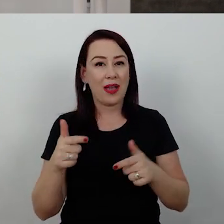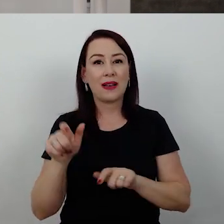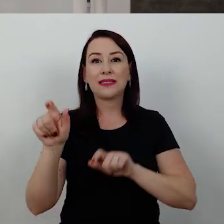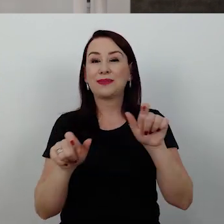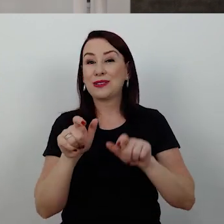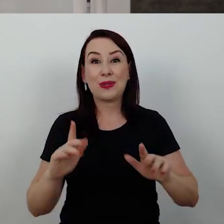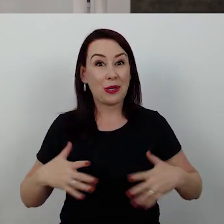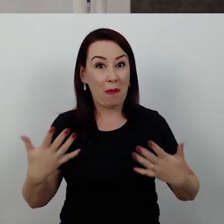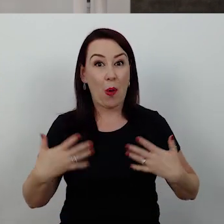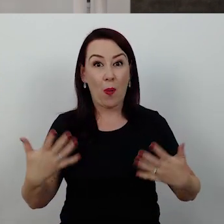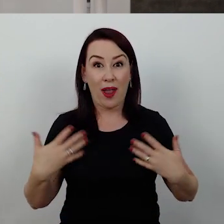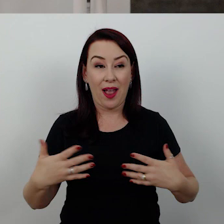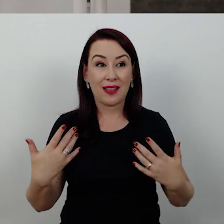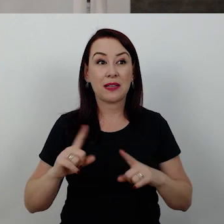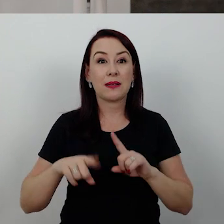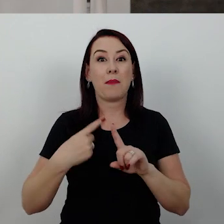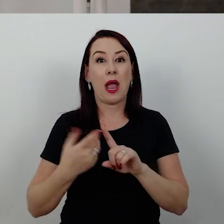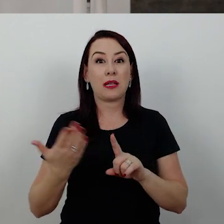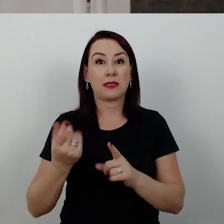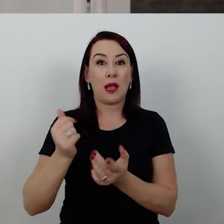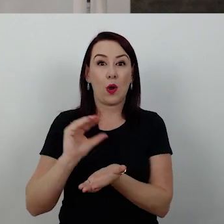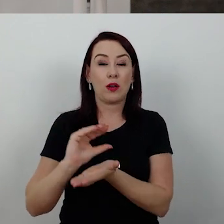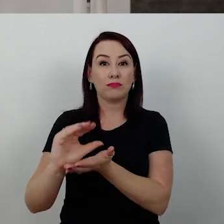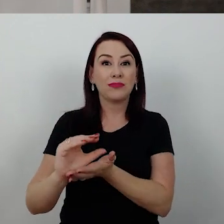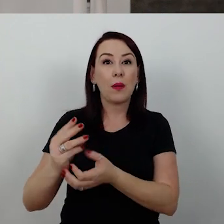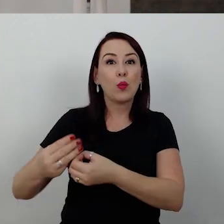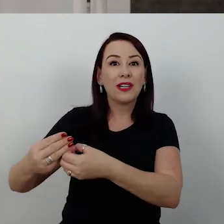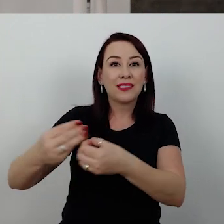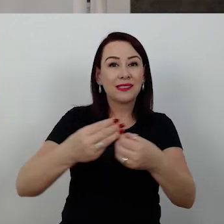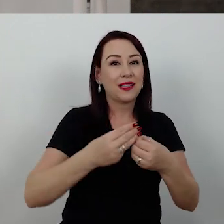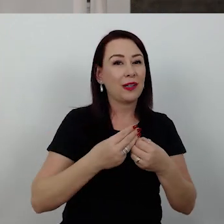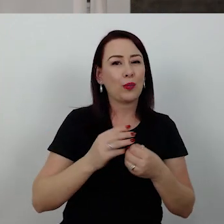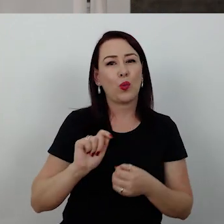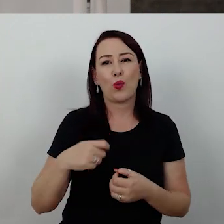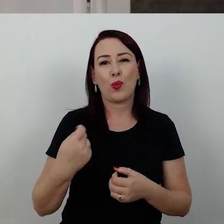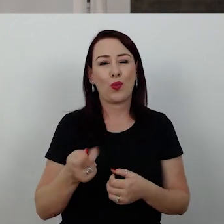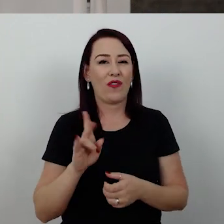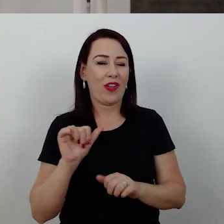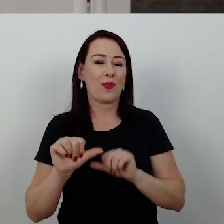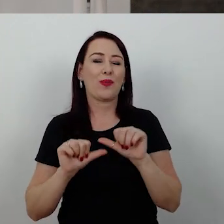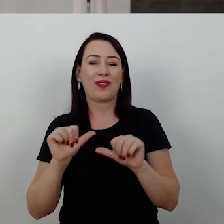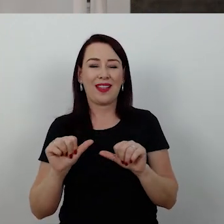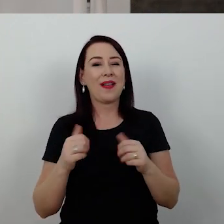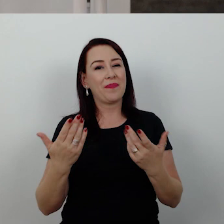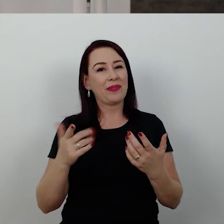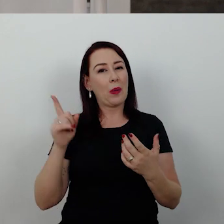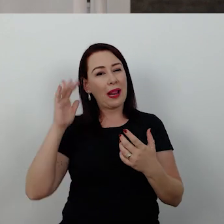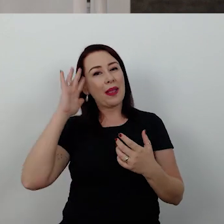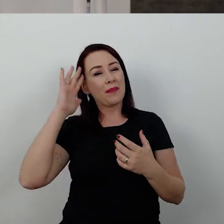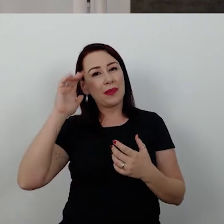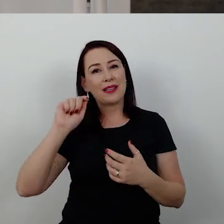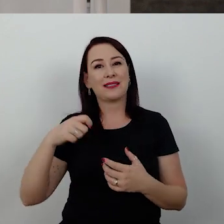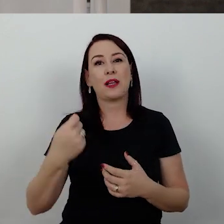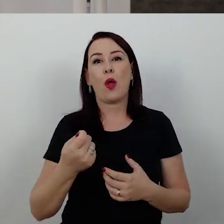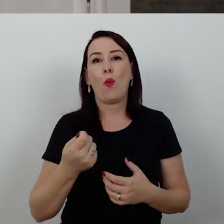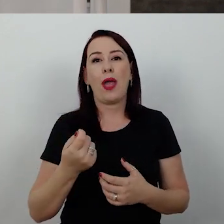que as pessoas são super empolgadas, e esse recurso, imagina, chegando nesses municípios pequenos, vai mudar. Mas eu também penso que não é um